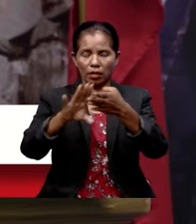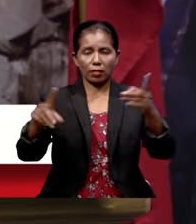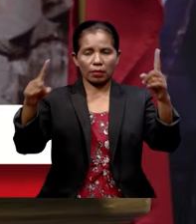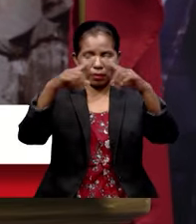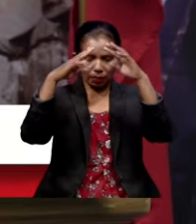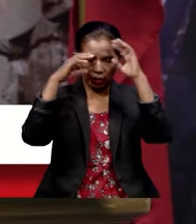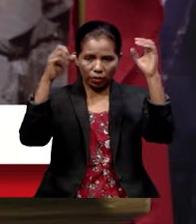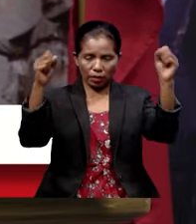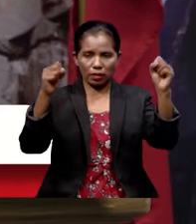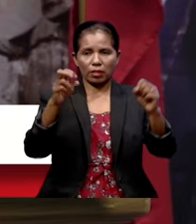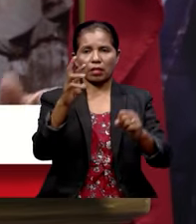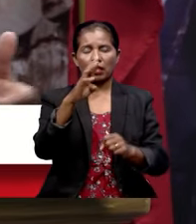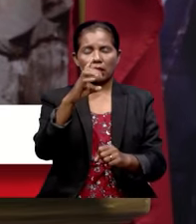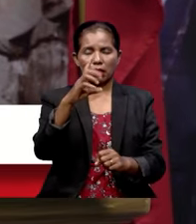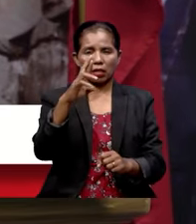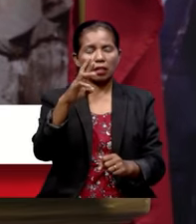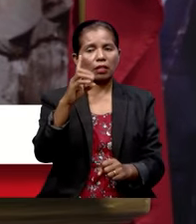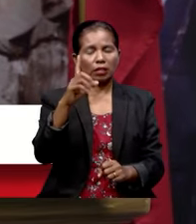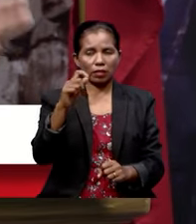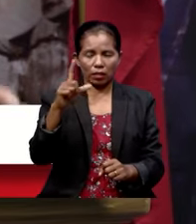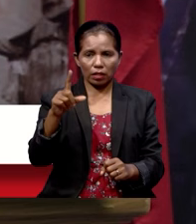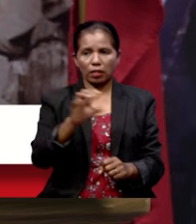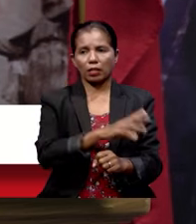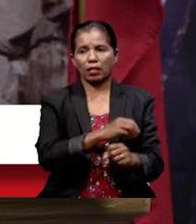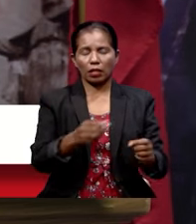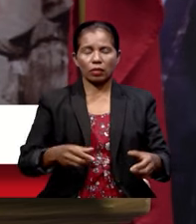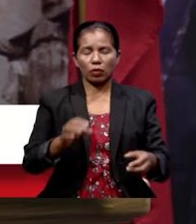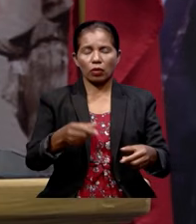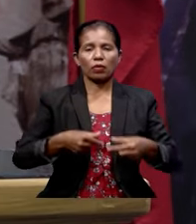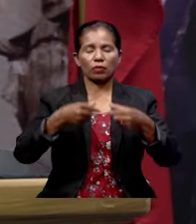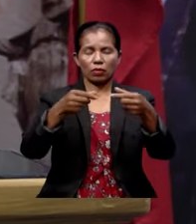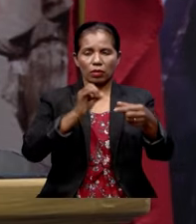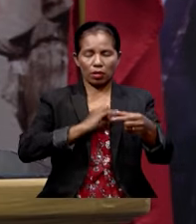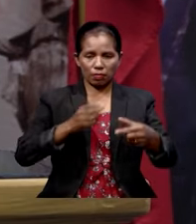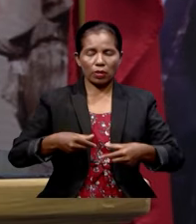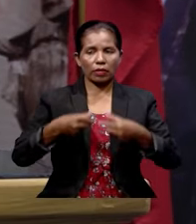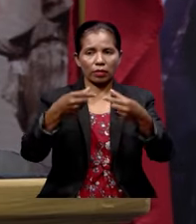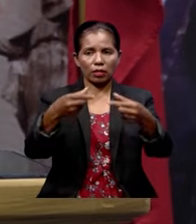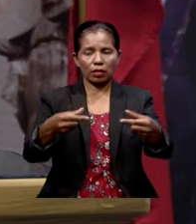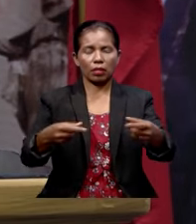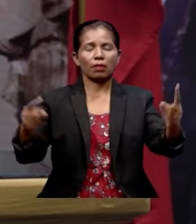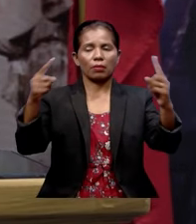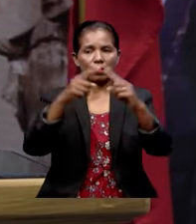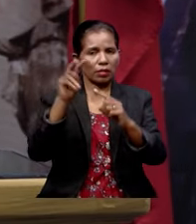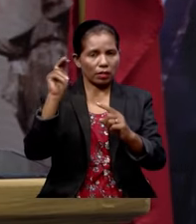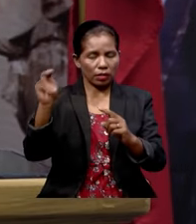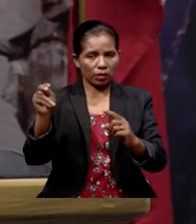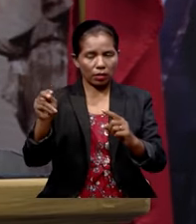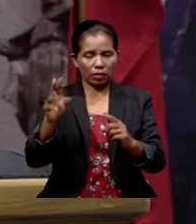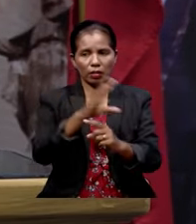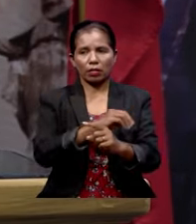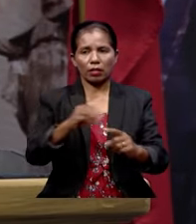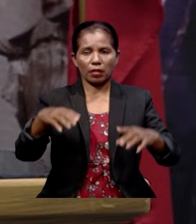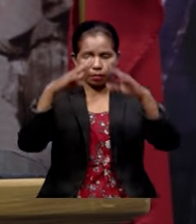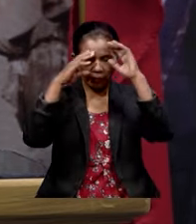Niamba, cara que está perfeita para entrega. Entrega para a Nia, para o